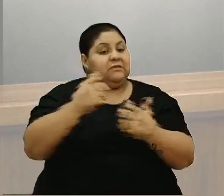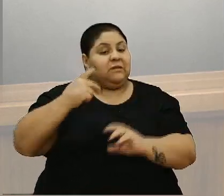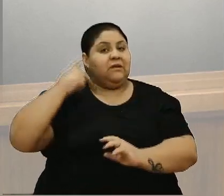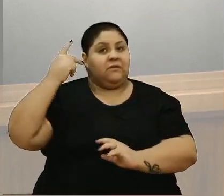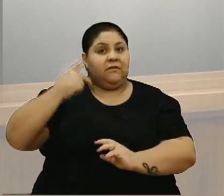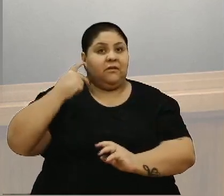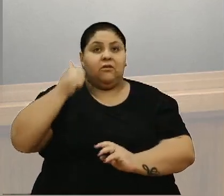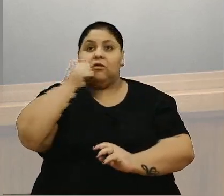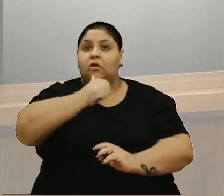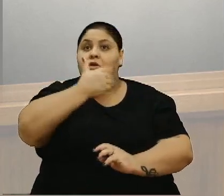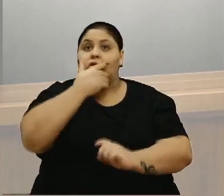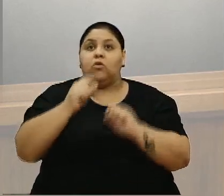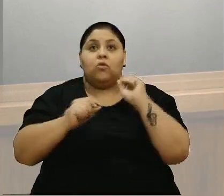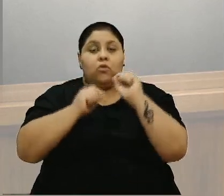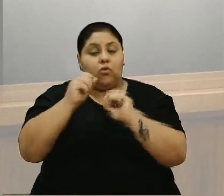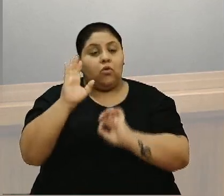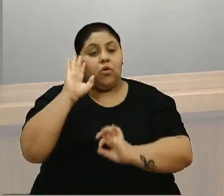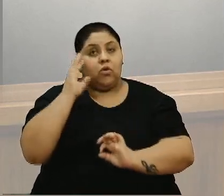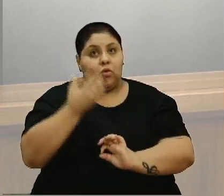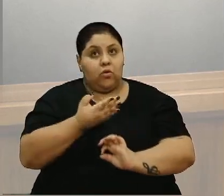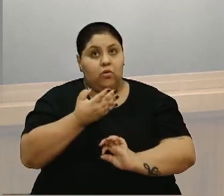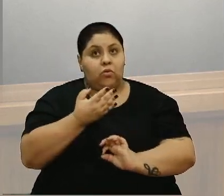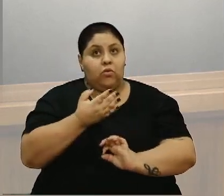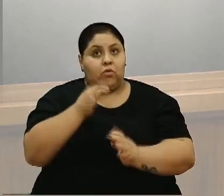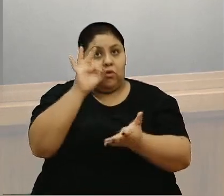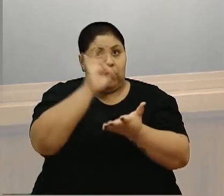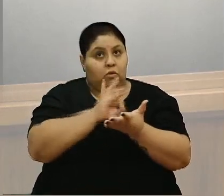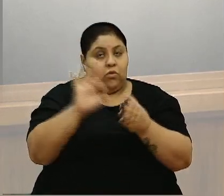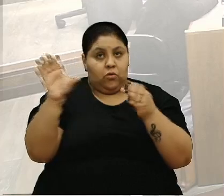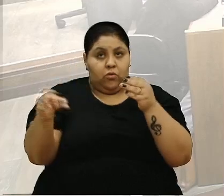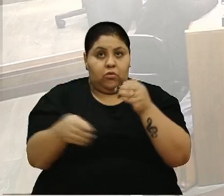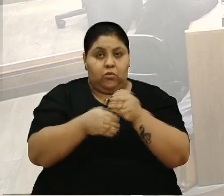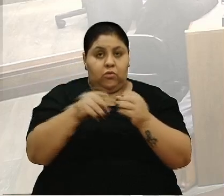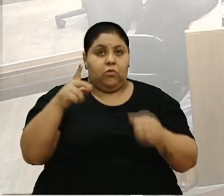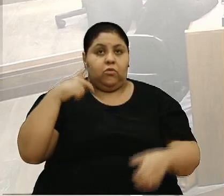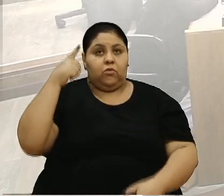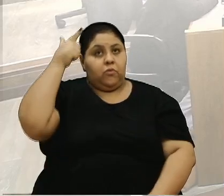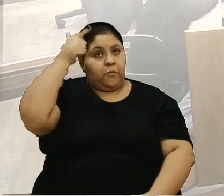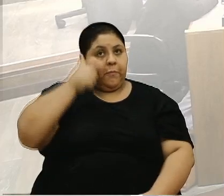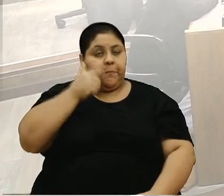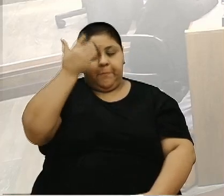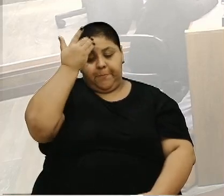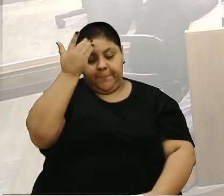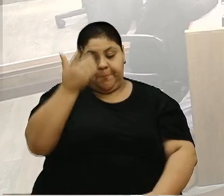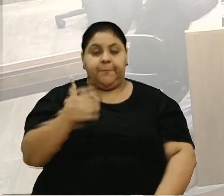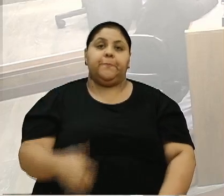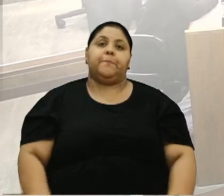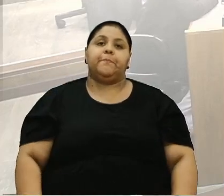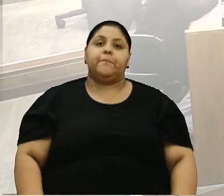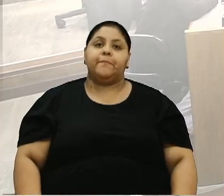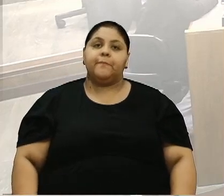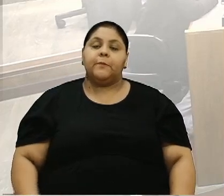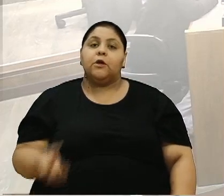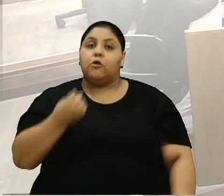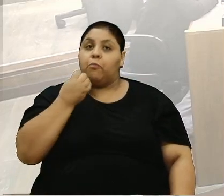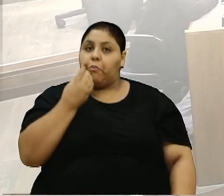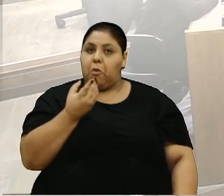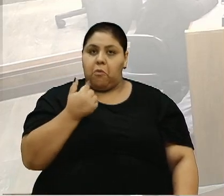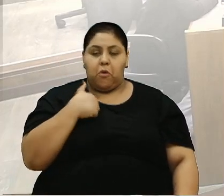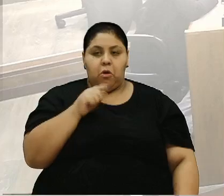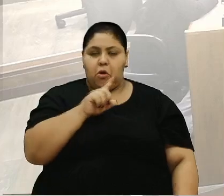as vereadoras como está acontecendo este cadastro. Sua parte, vereador Lucas. Obrigado, vereadora Rose. Bom, eu não